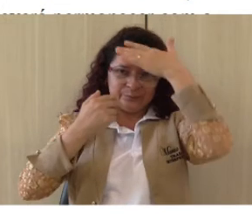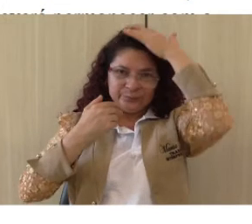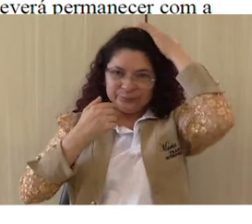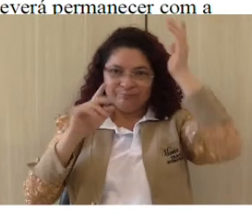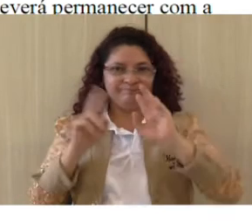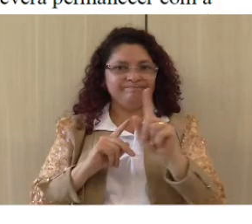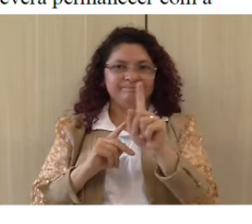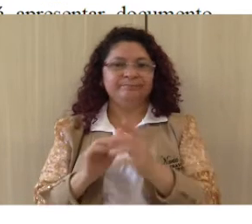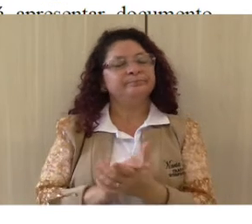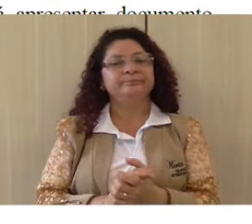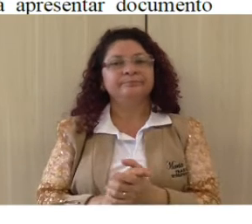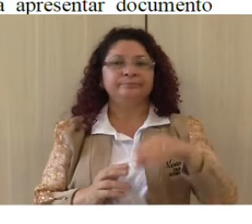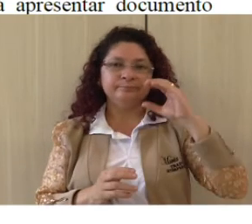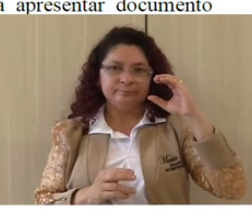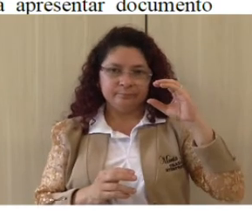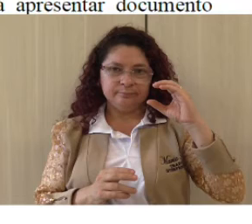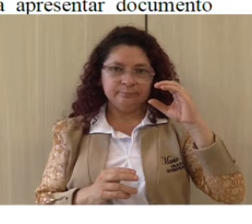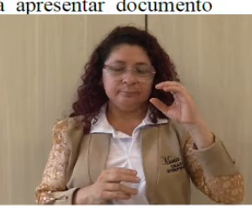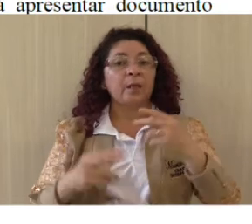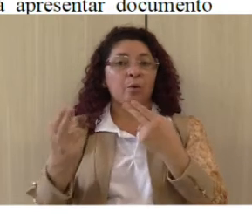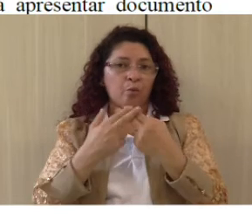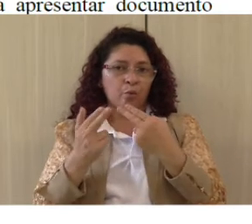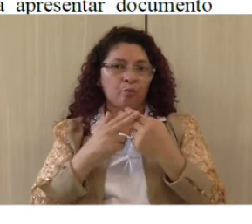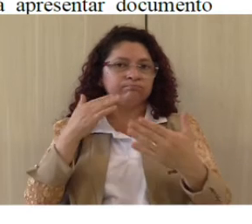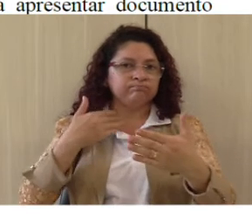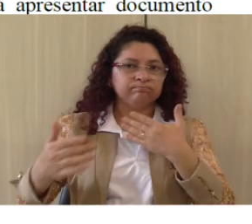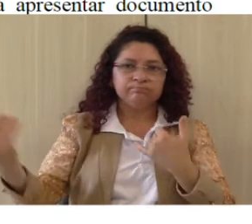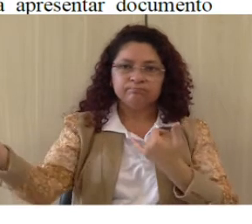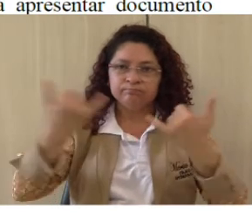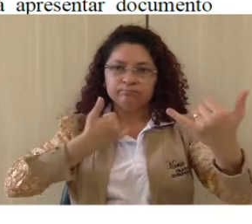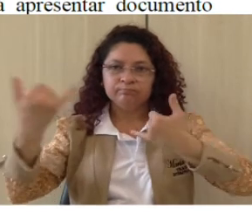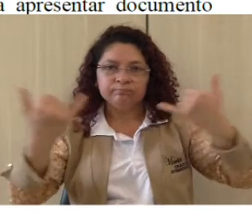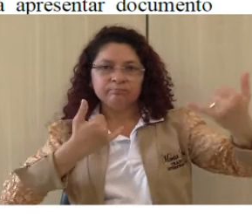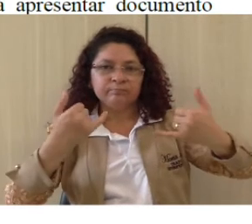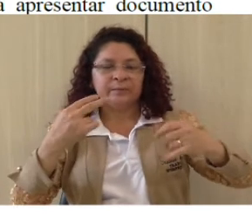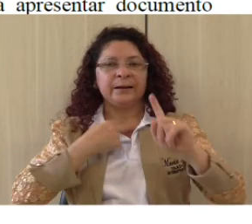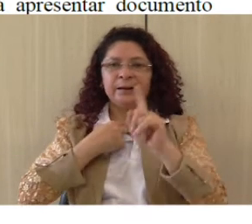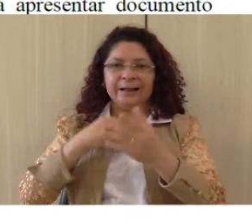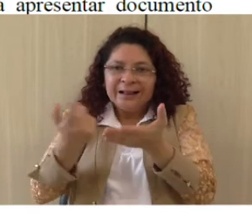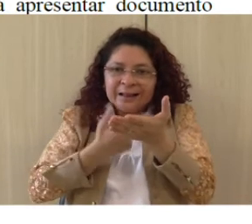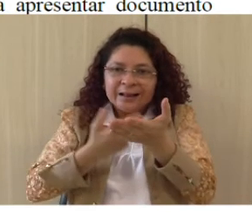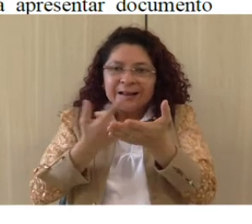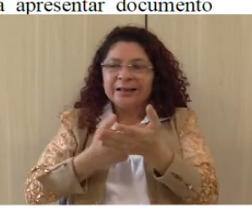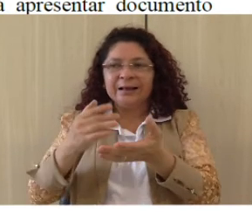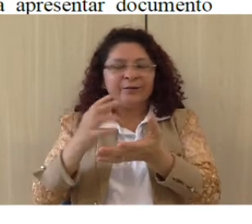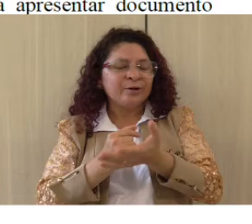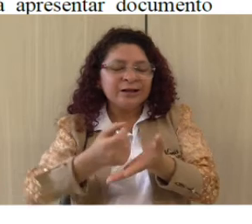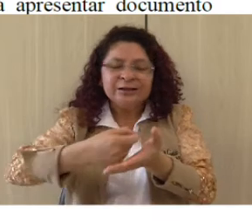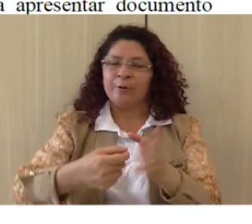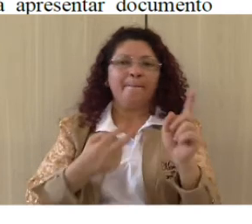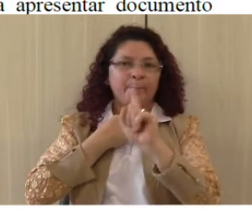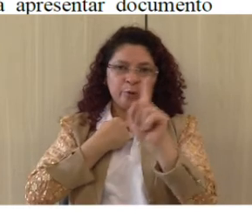cabeça. C. Fazer uso de qualquer tipo de informação extra, advinda de livros, apostilas,